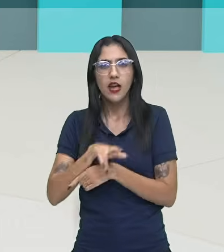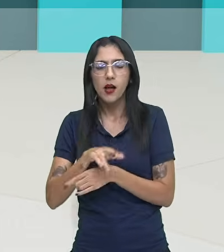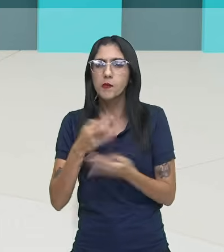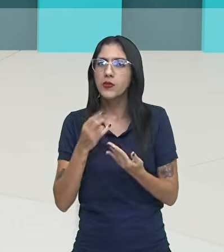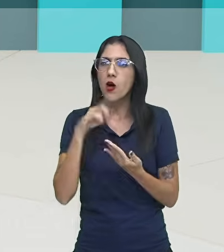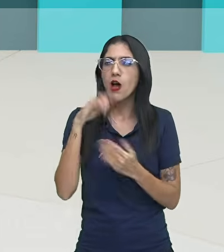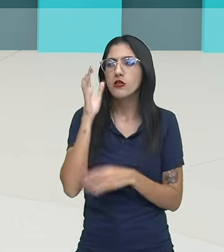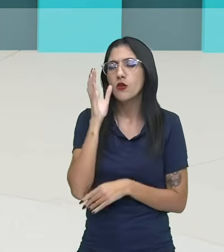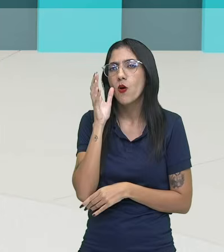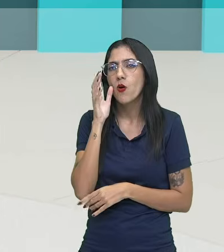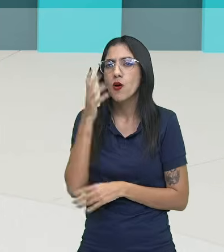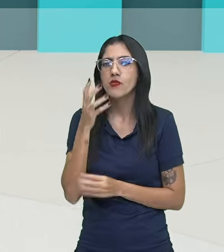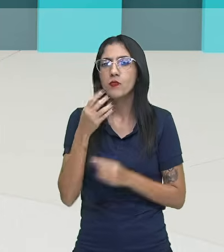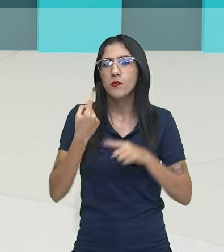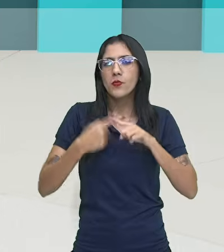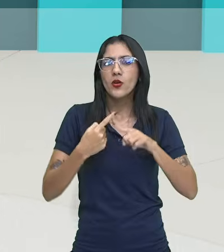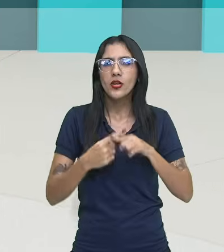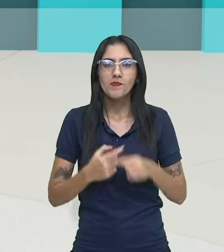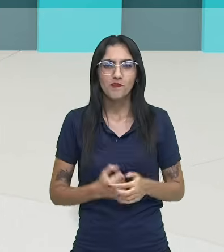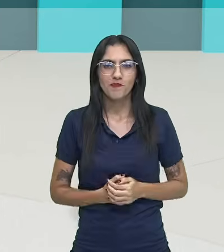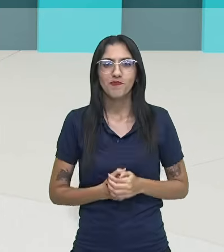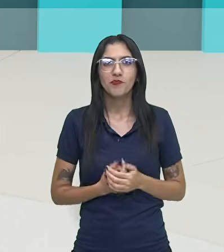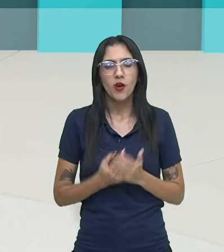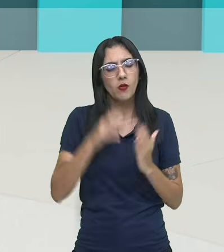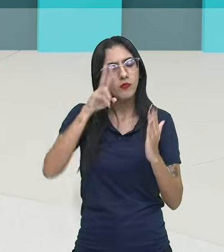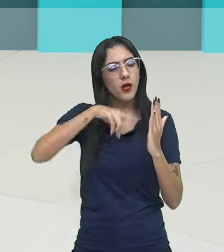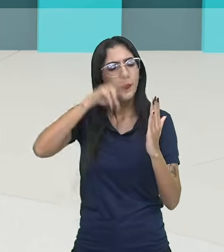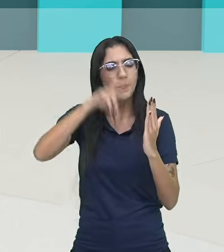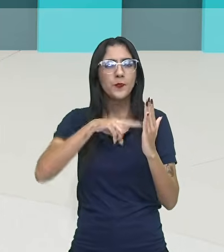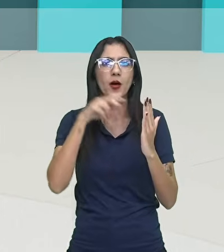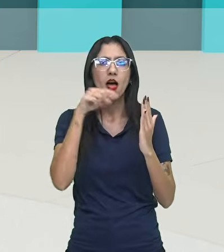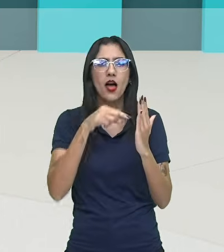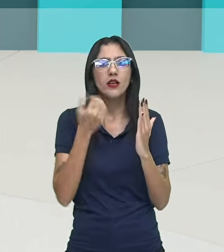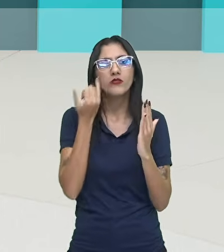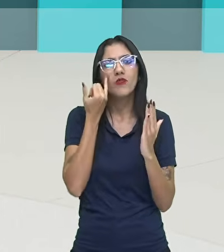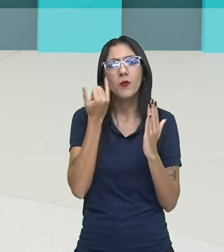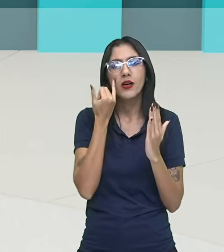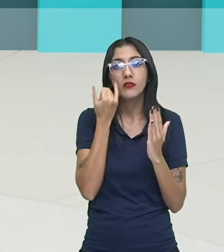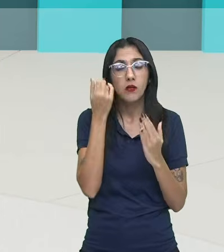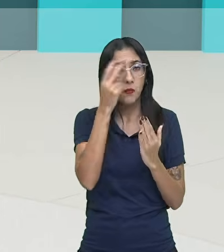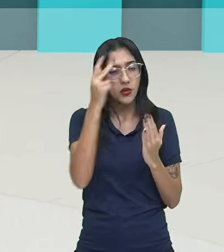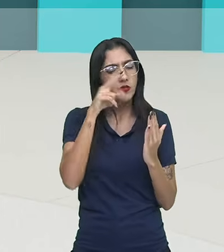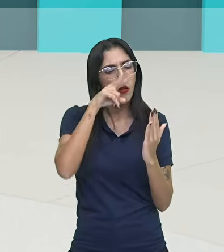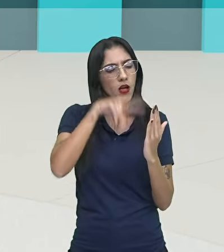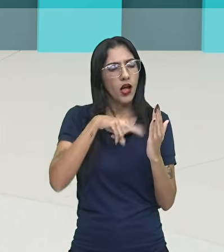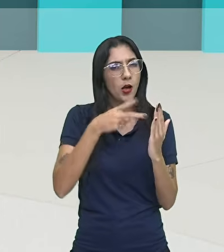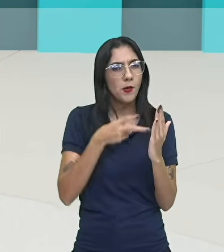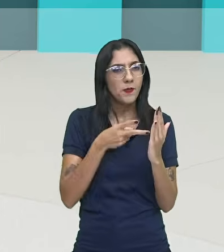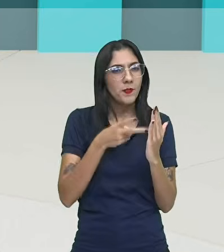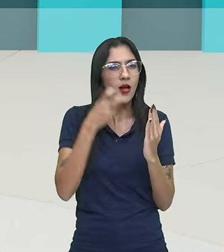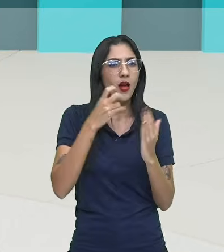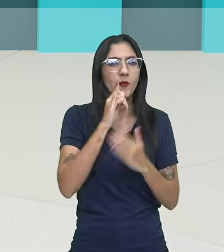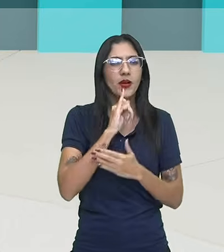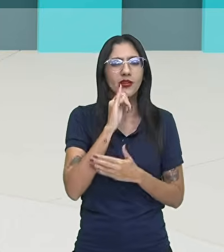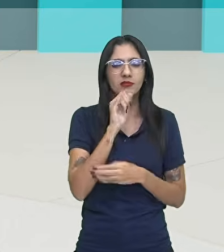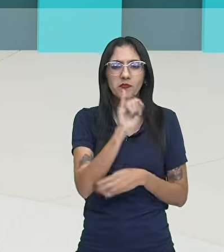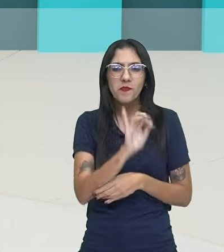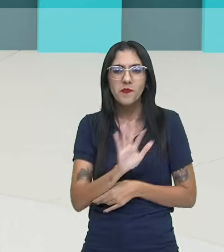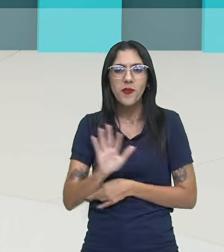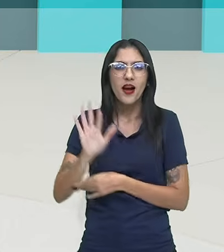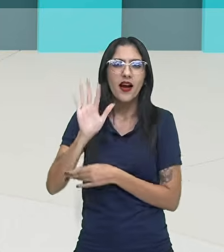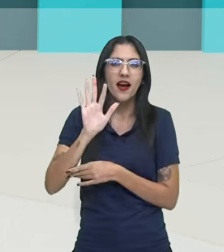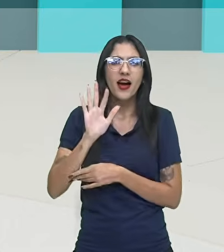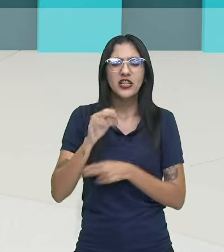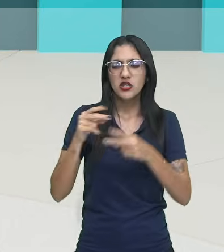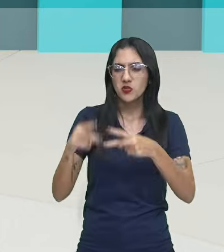situação acontece porque no decorrer da leitura do texto, o leitor se depara com imagens,